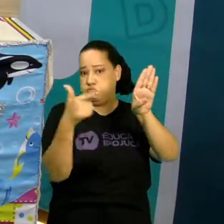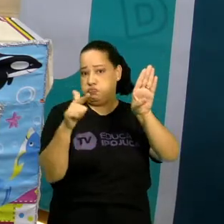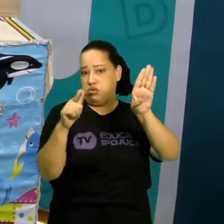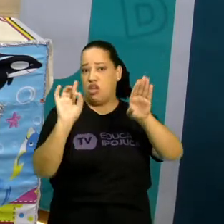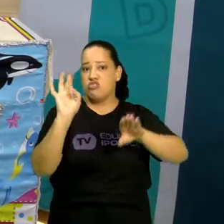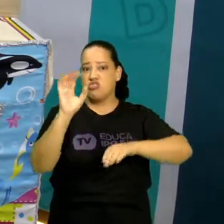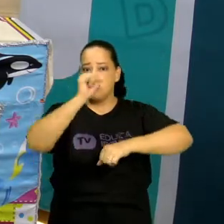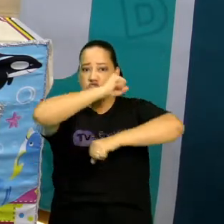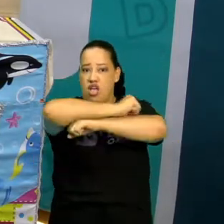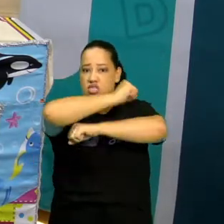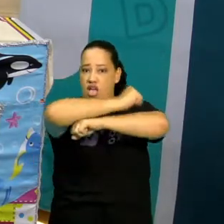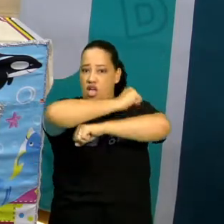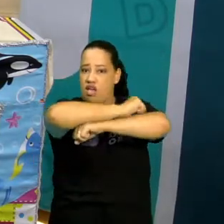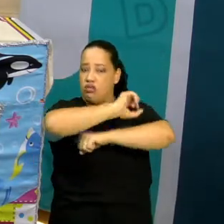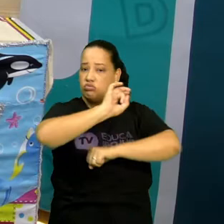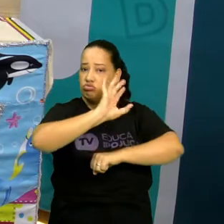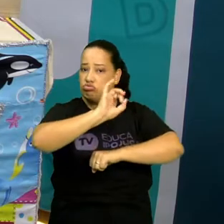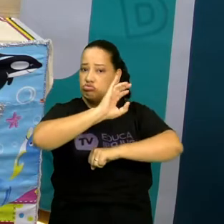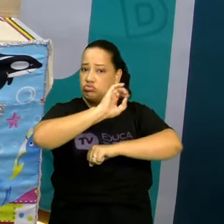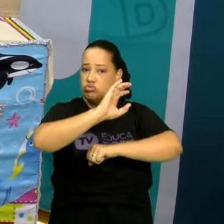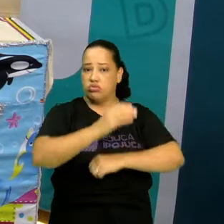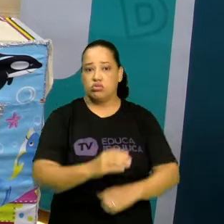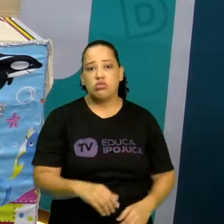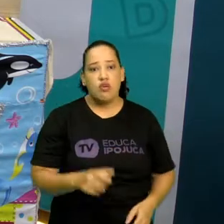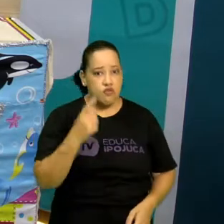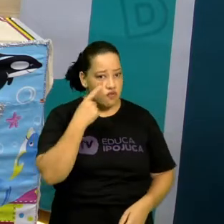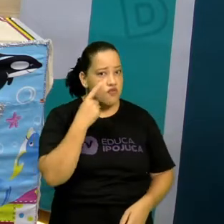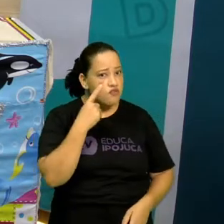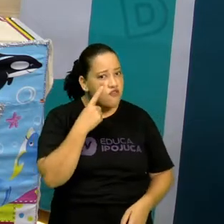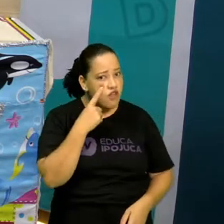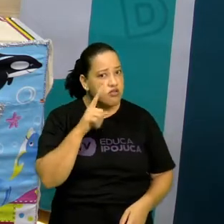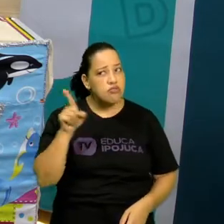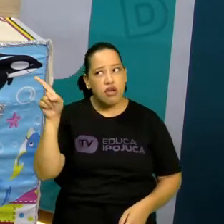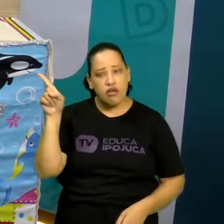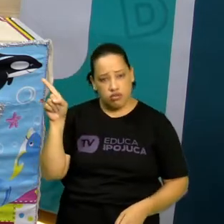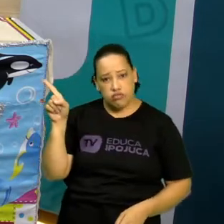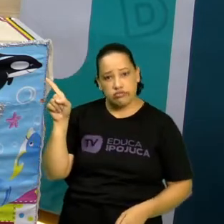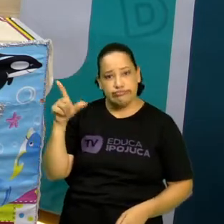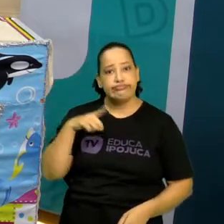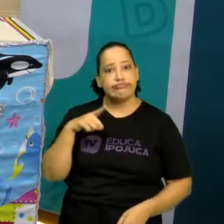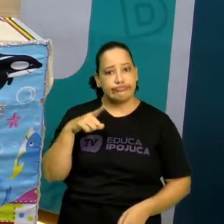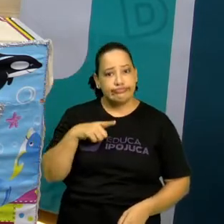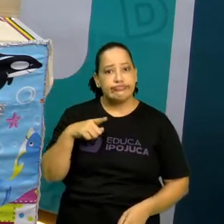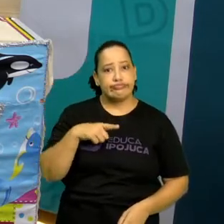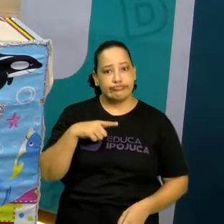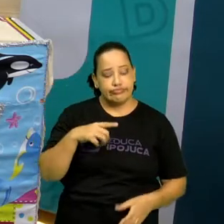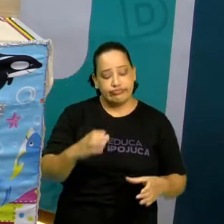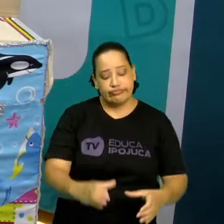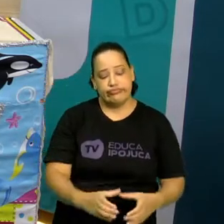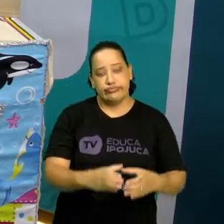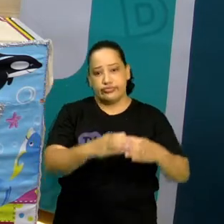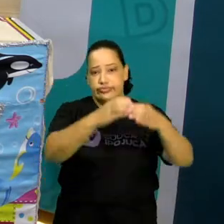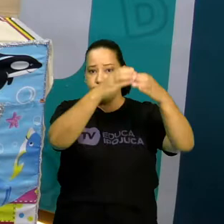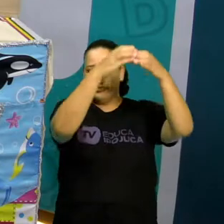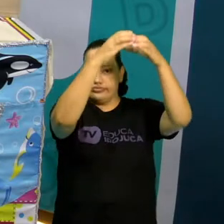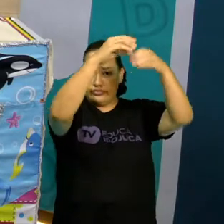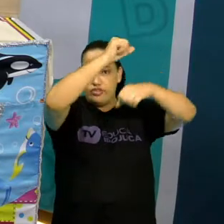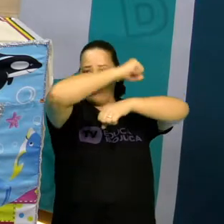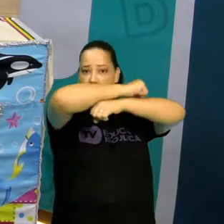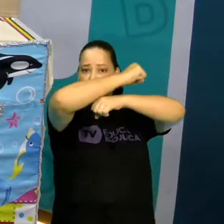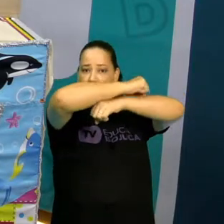uma janela lá no alto vocês estão vendo aqui a torre crianças tu tá vendo nela e Dori ar